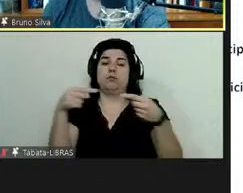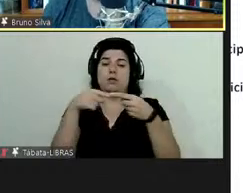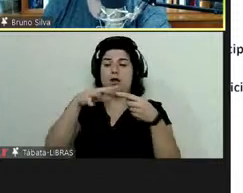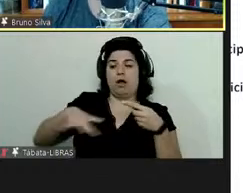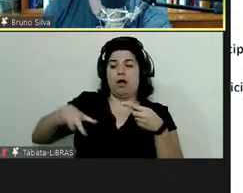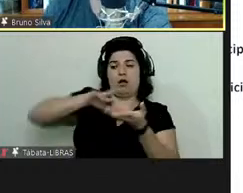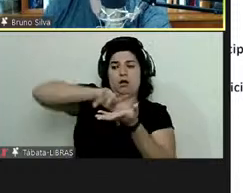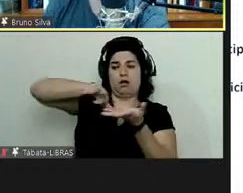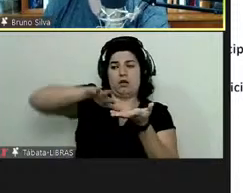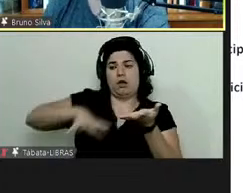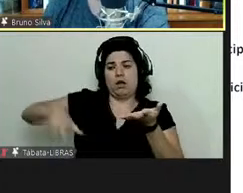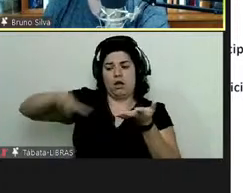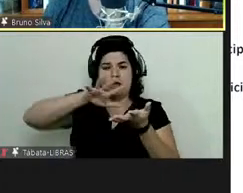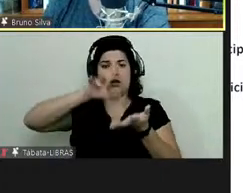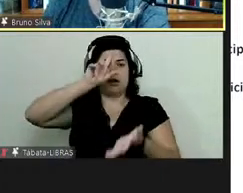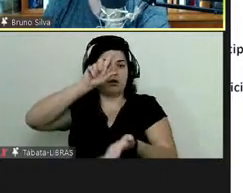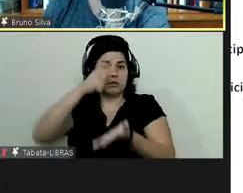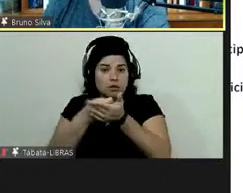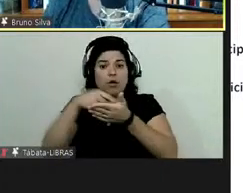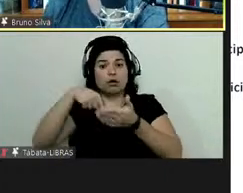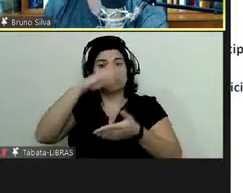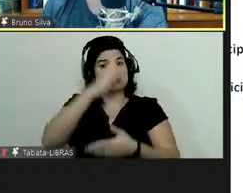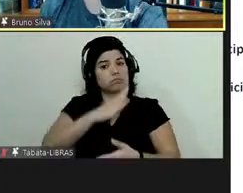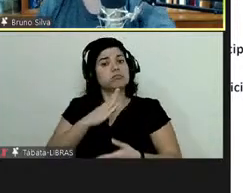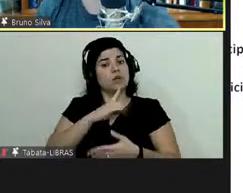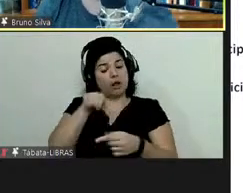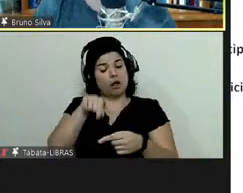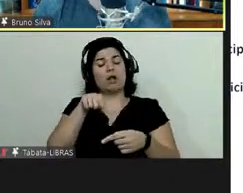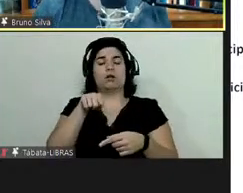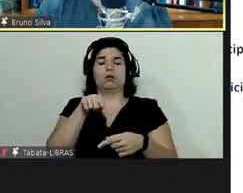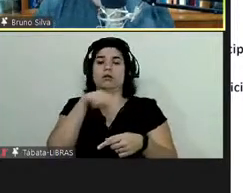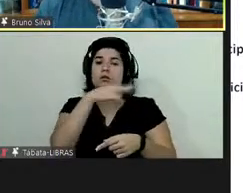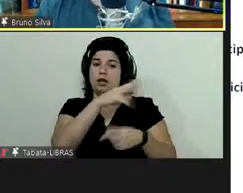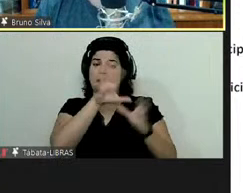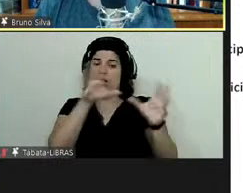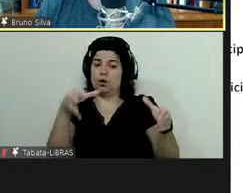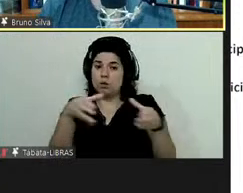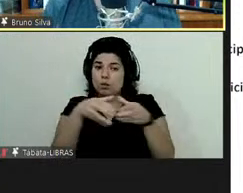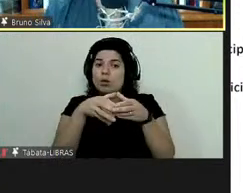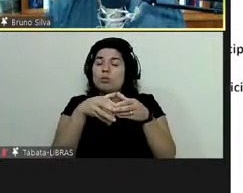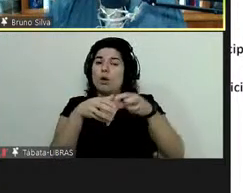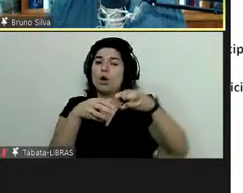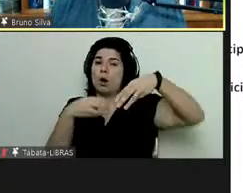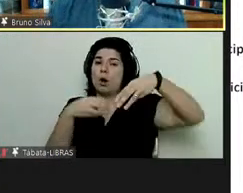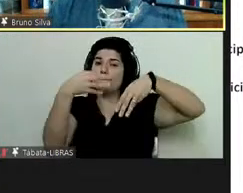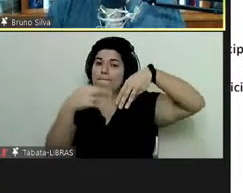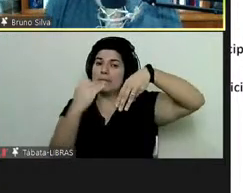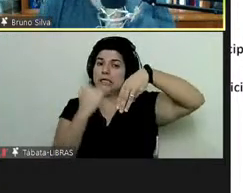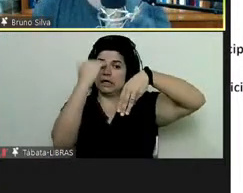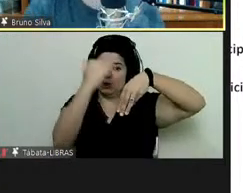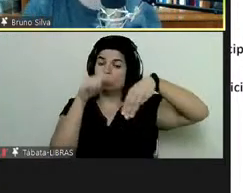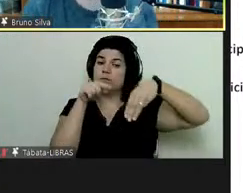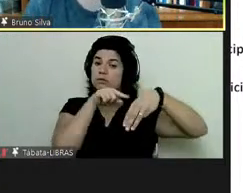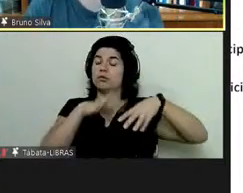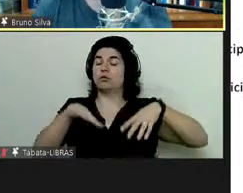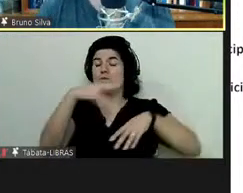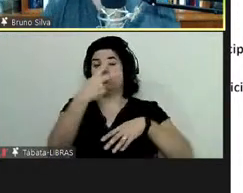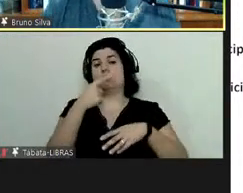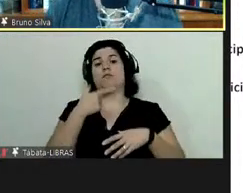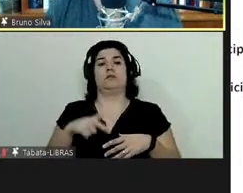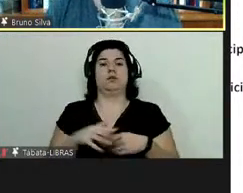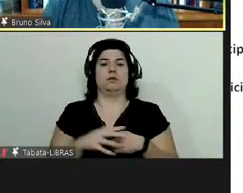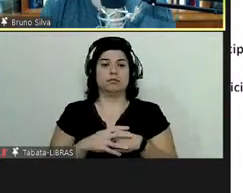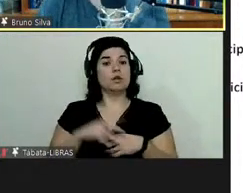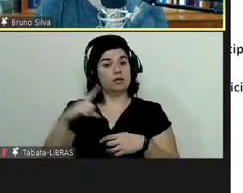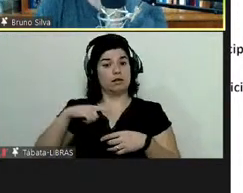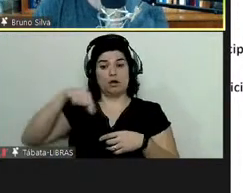as diferentes questões são decididas no Brasil refletem muito das preferências também desses ministros por exemplo né hoje você tem um campo